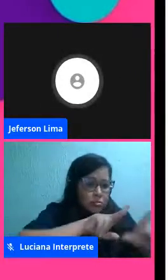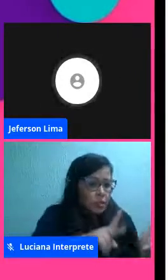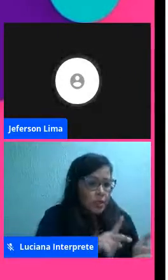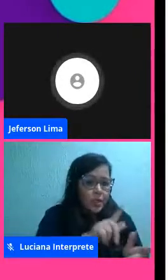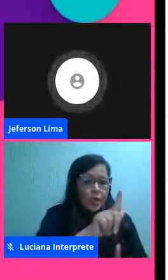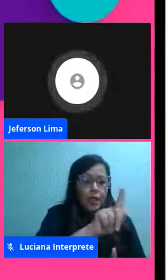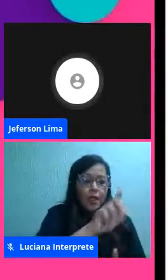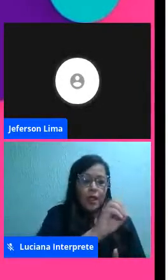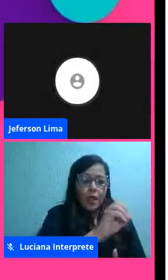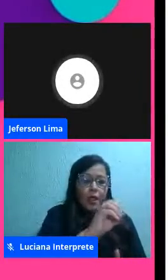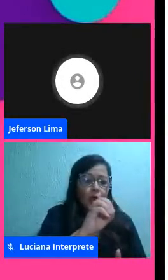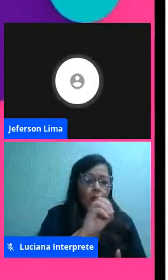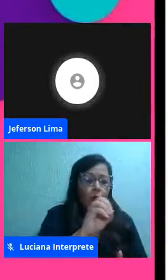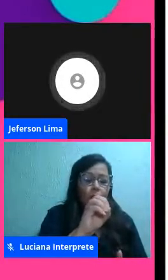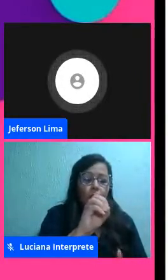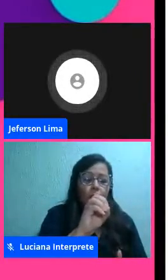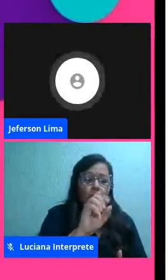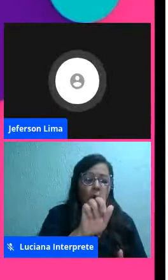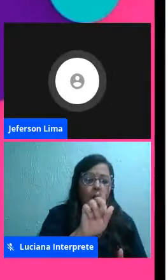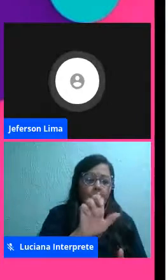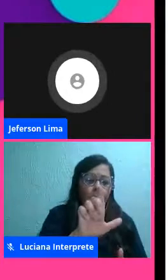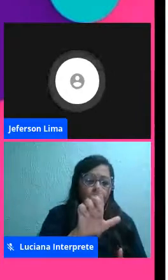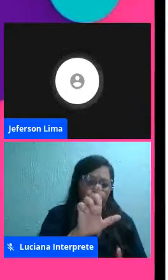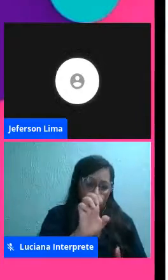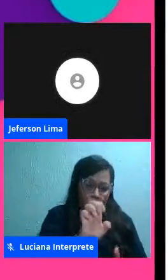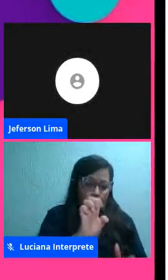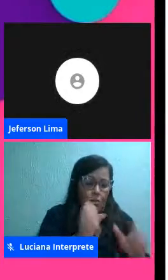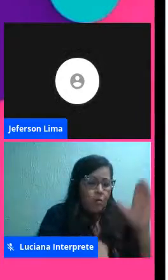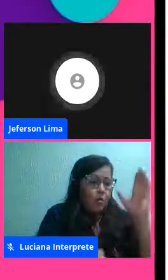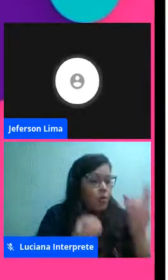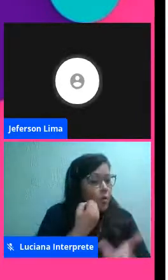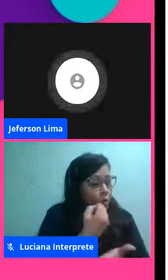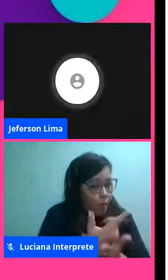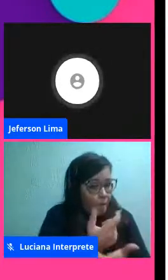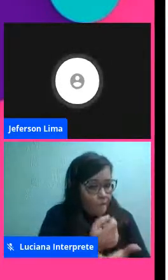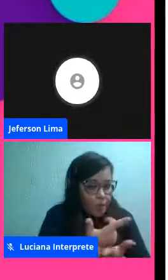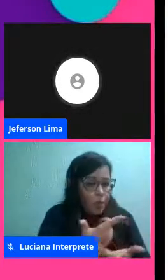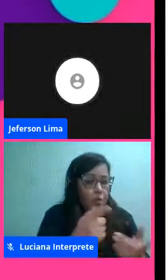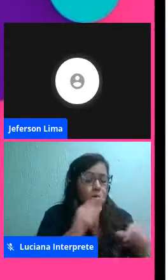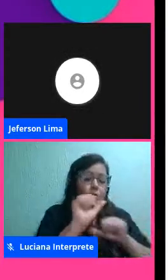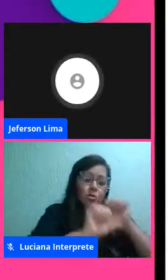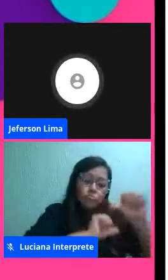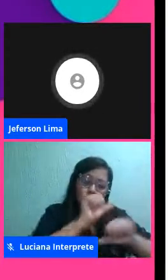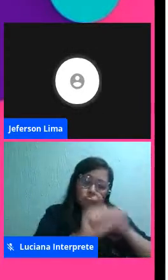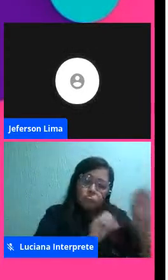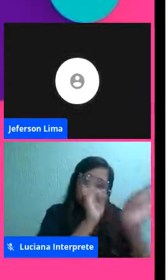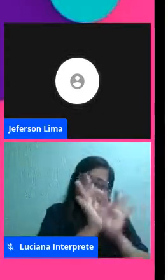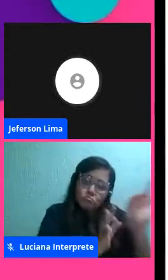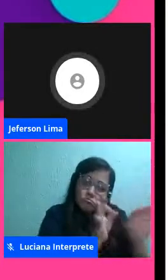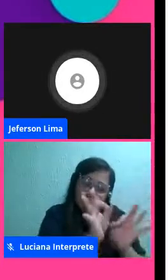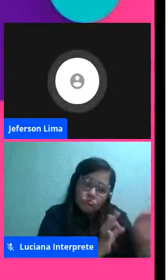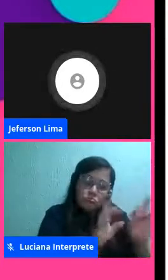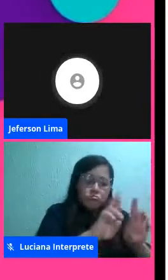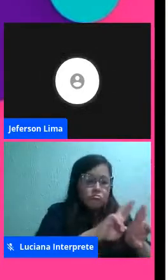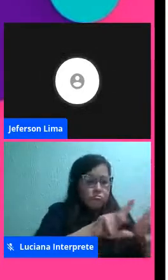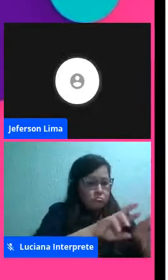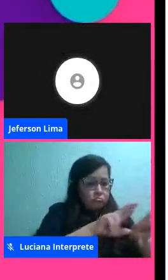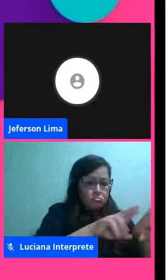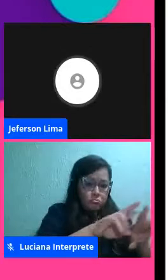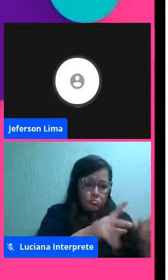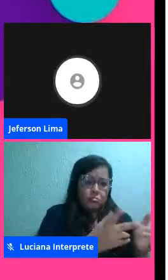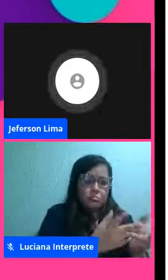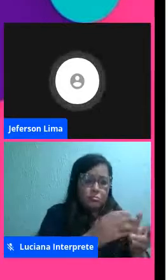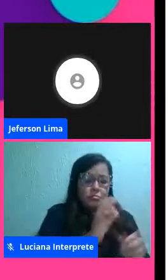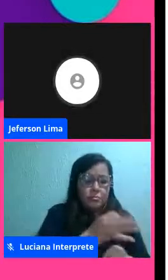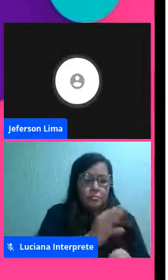várias coisas dentro dele lá. E, em especial... esse plano gratuito que eles estão oferecendo agora, em